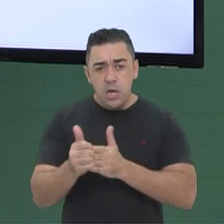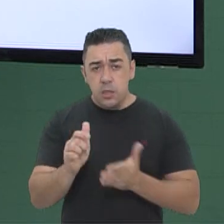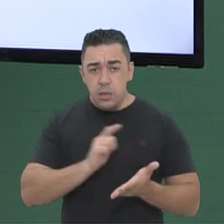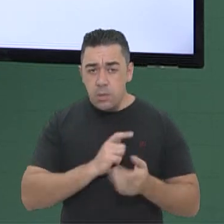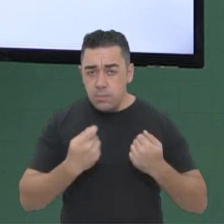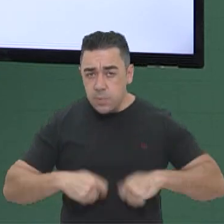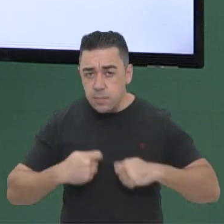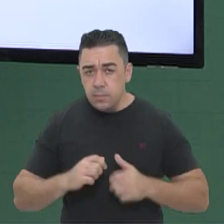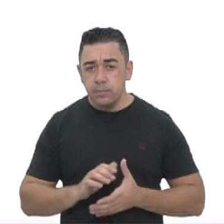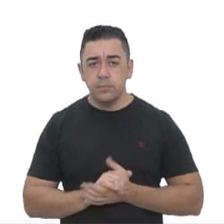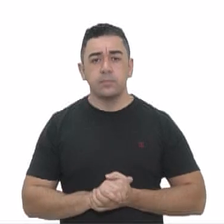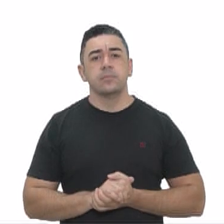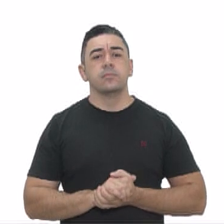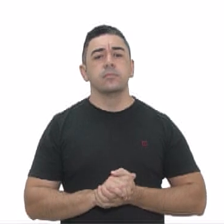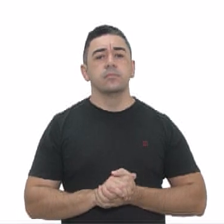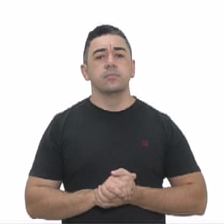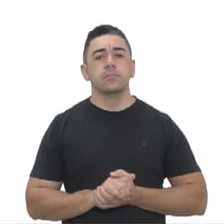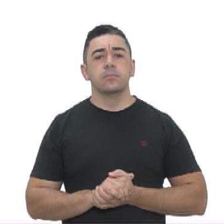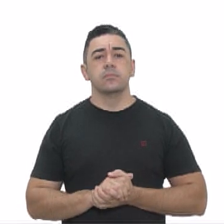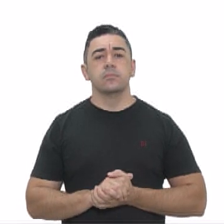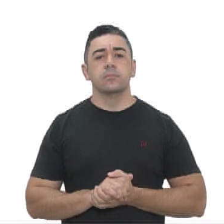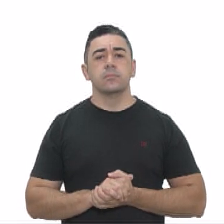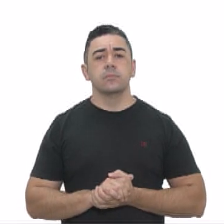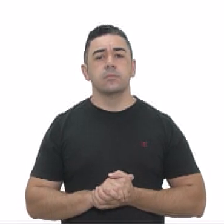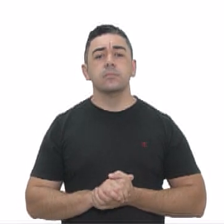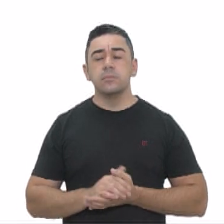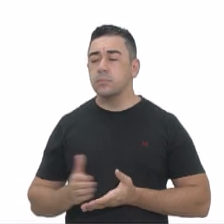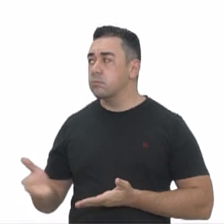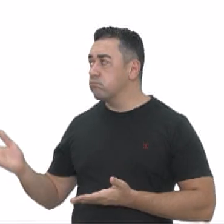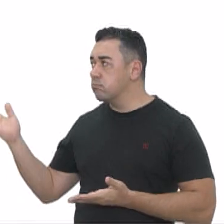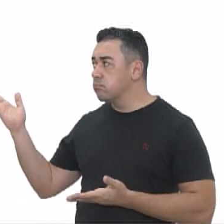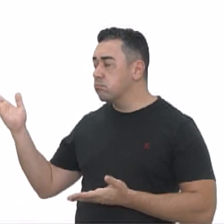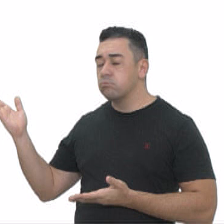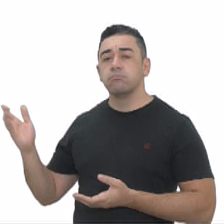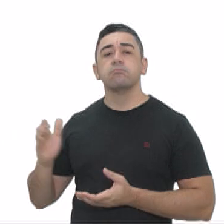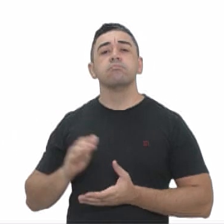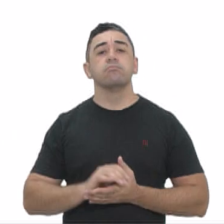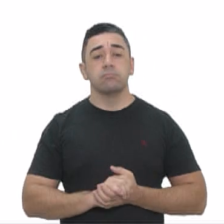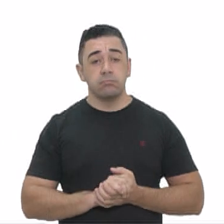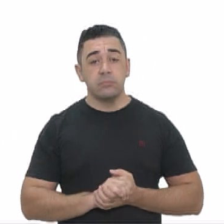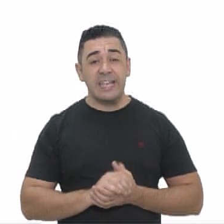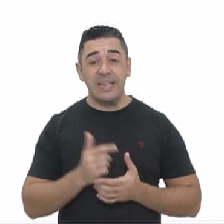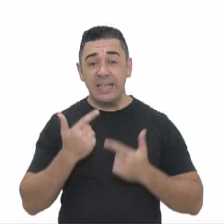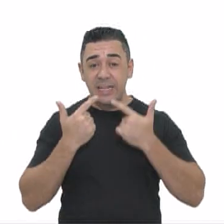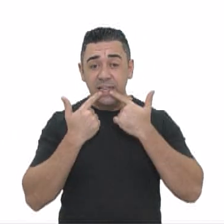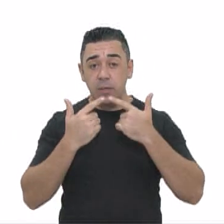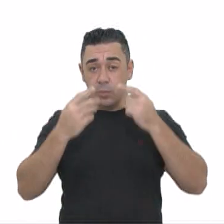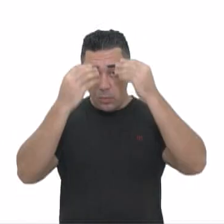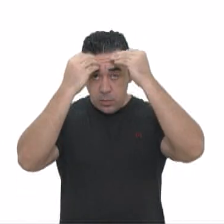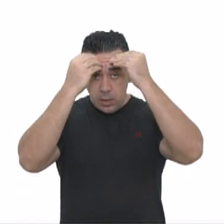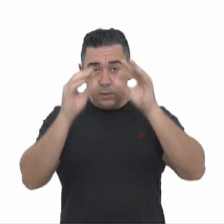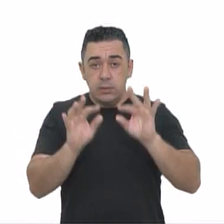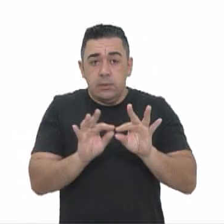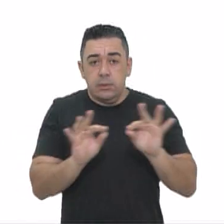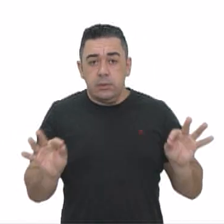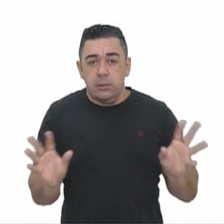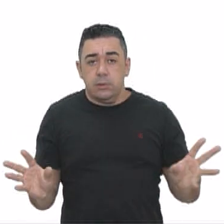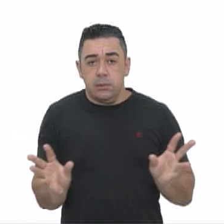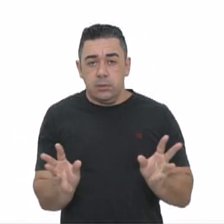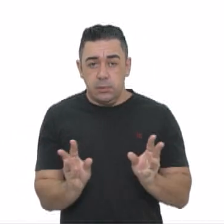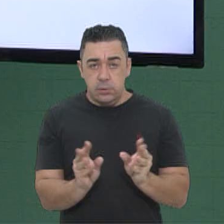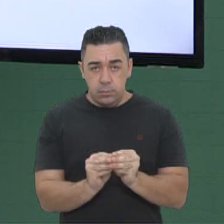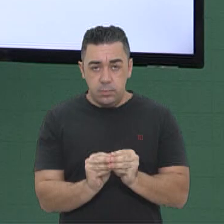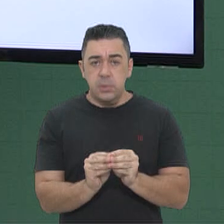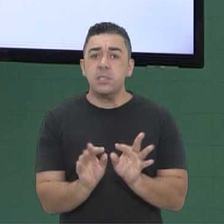ter? Um linguagem sencillo e direto, ou seja, uma linguagem simplificada, uma